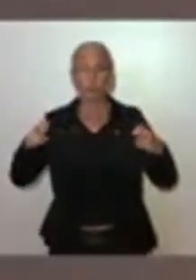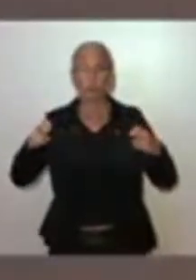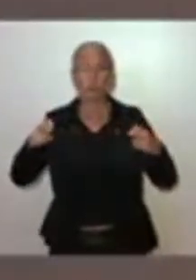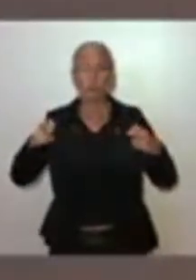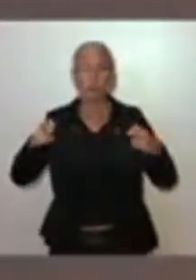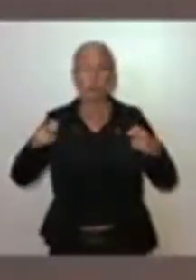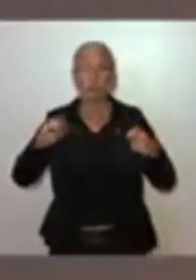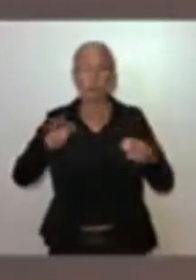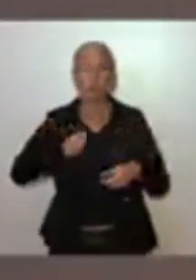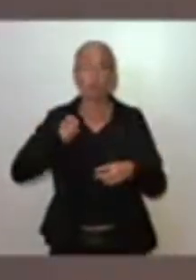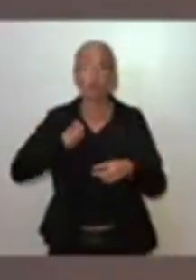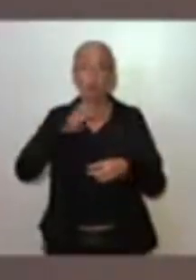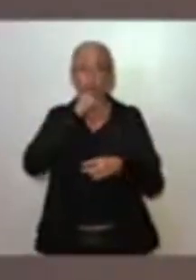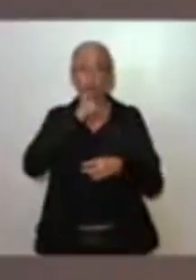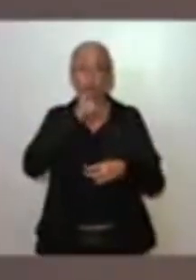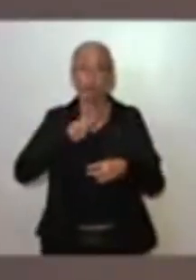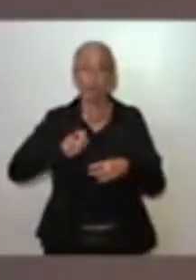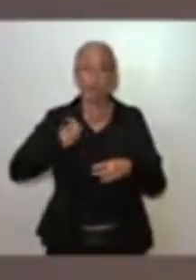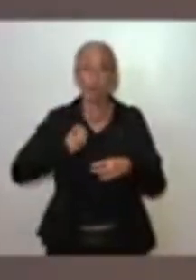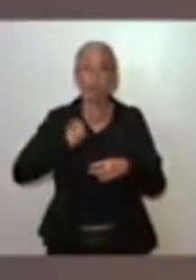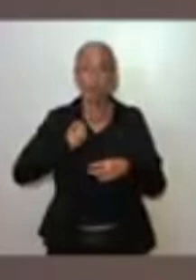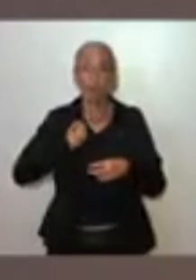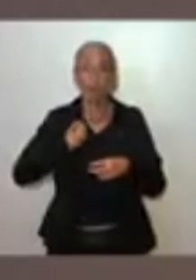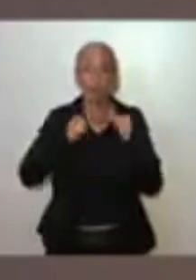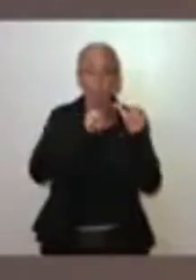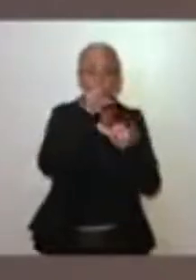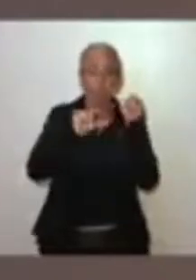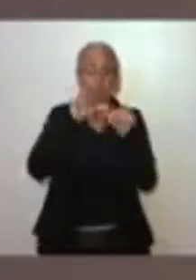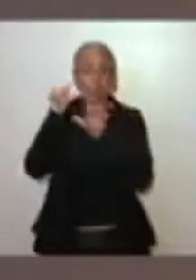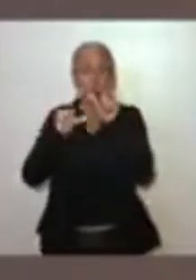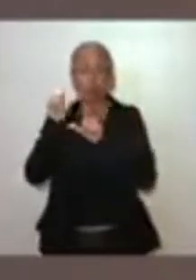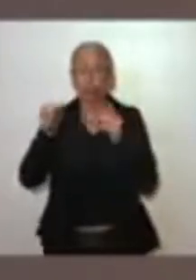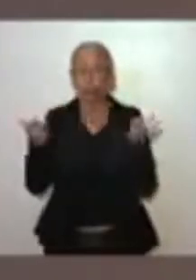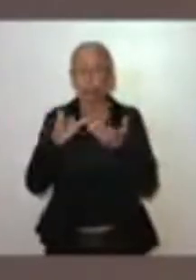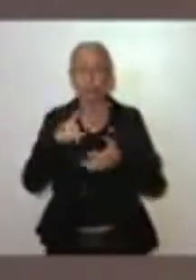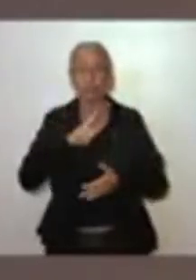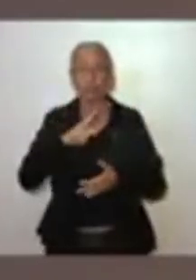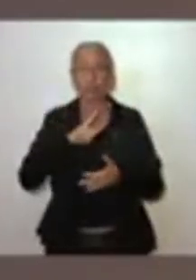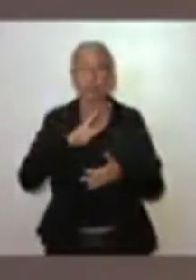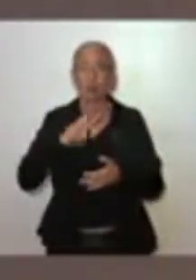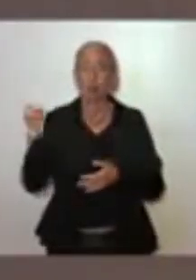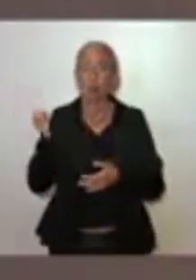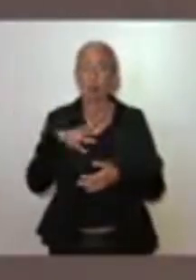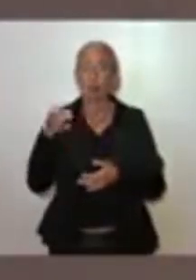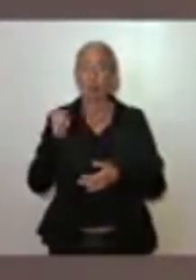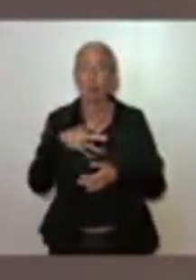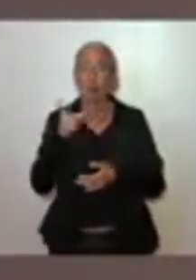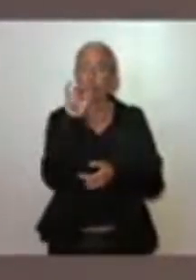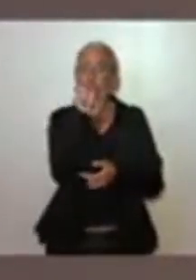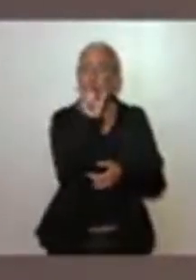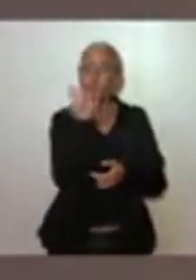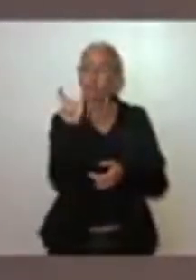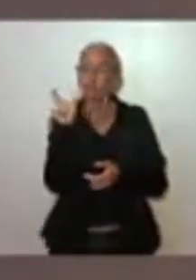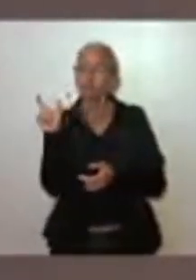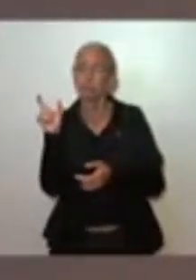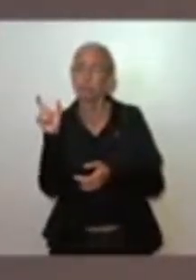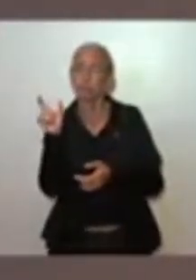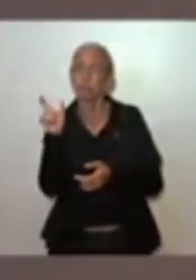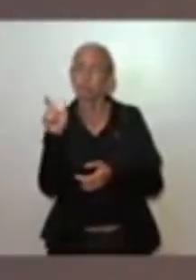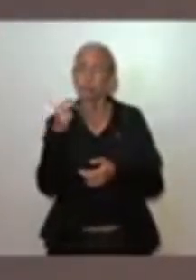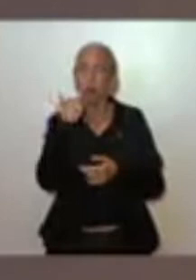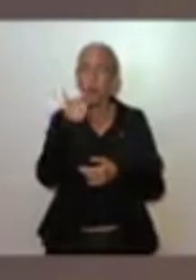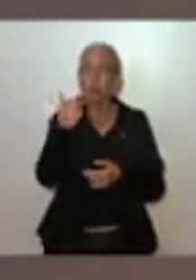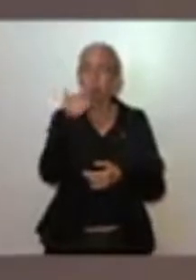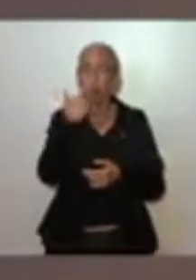transformação e nós hoje temos um novo vocabulário e com